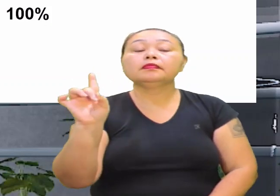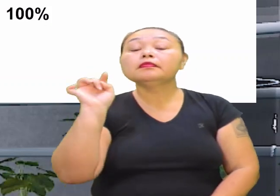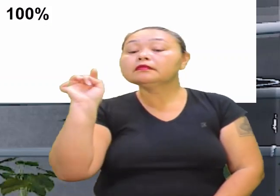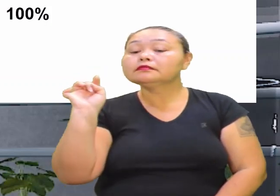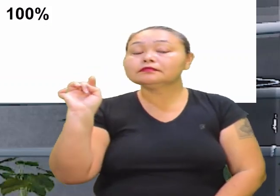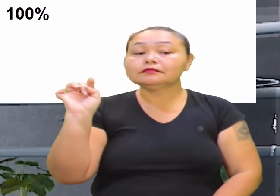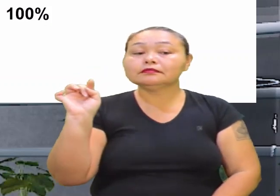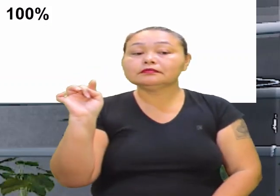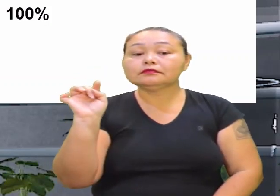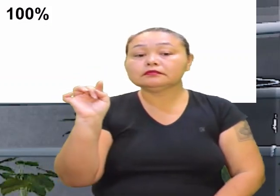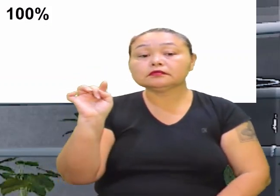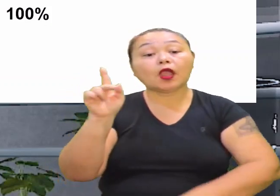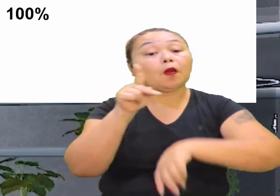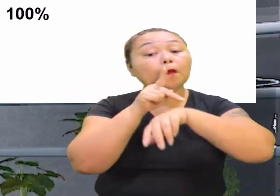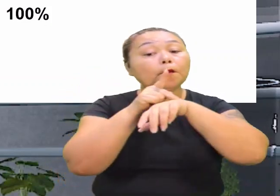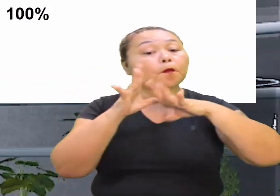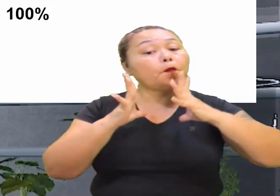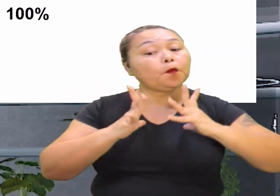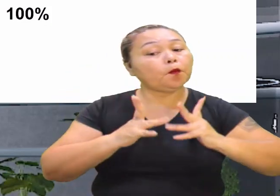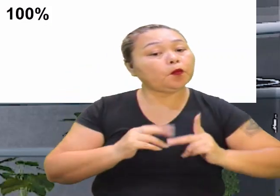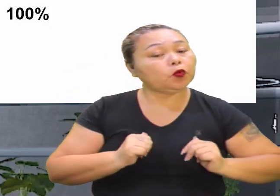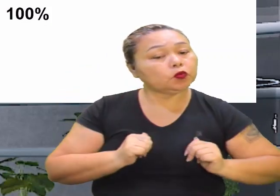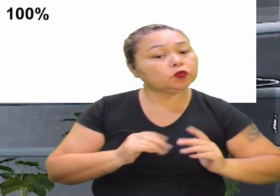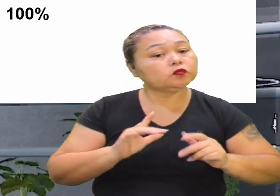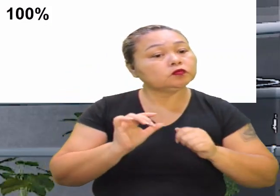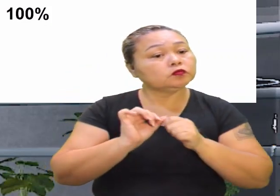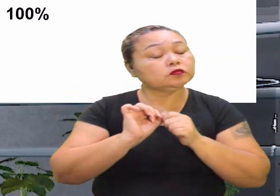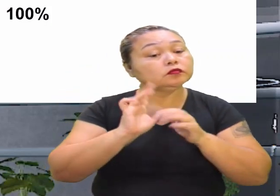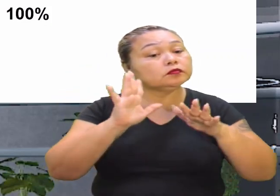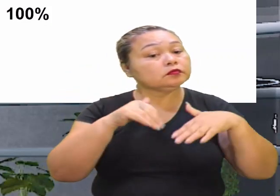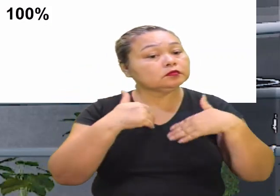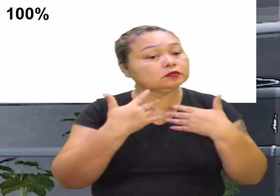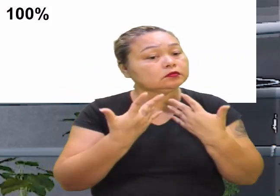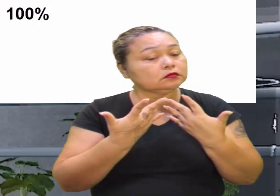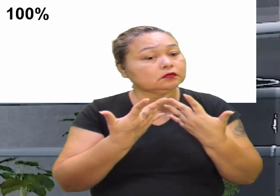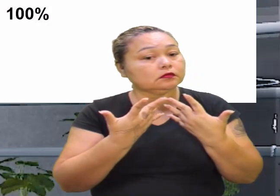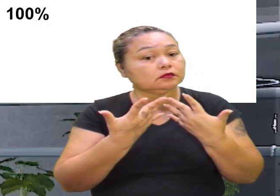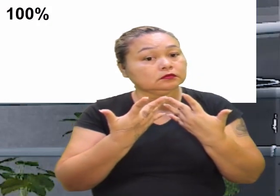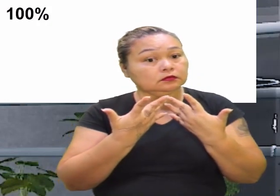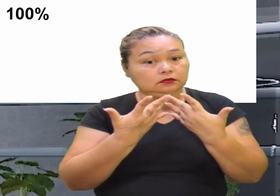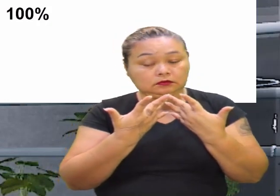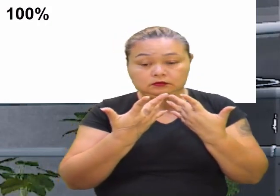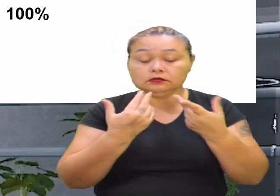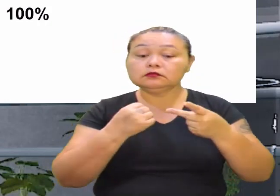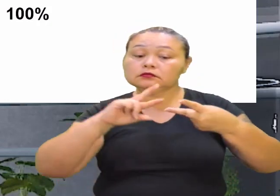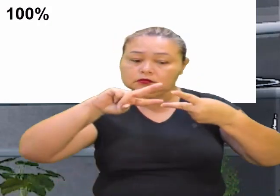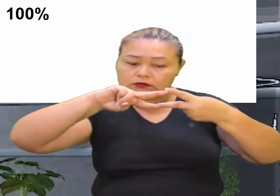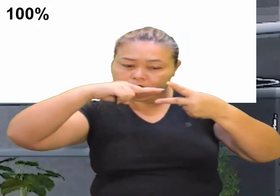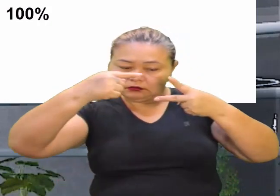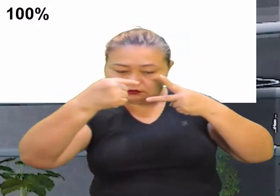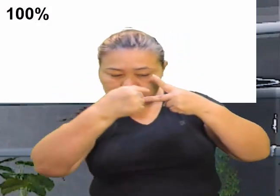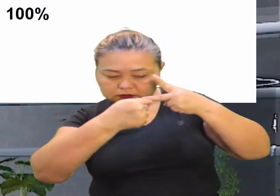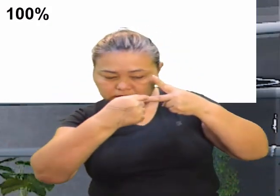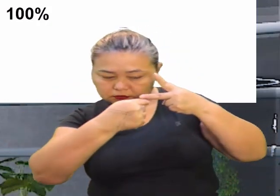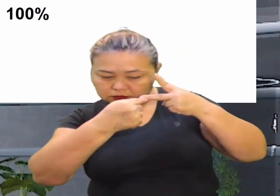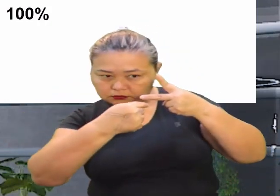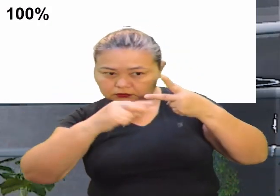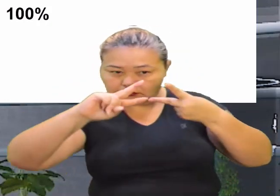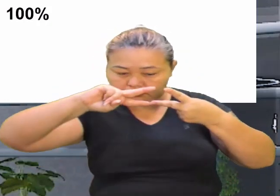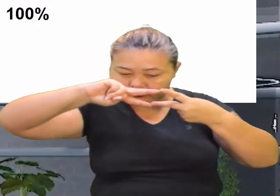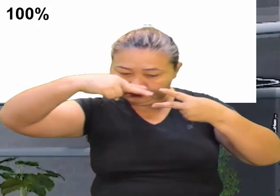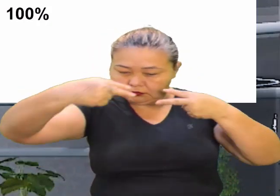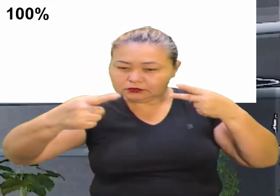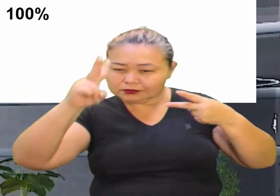só, puro. E aí, quando tem gametas, o que são os gametas? Lembram lá na